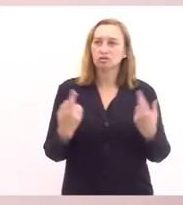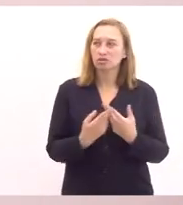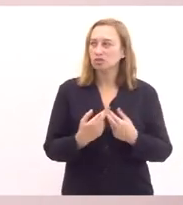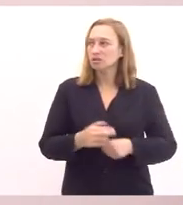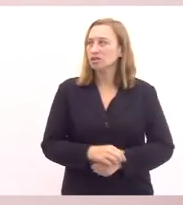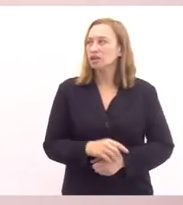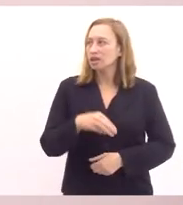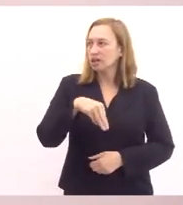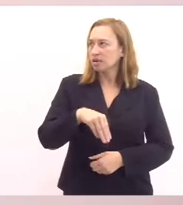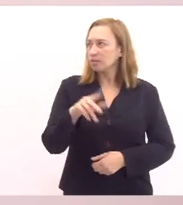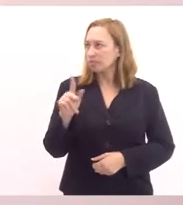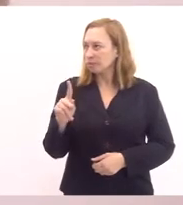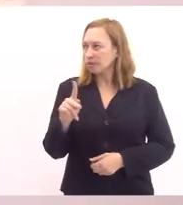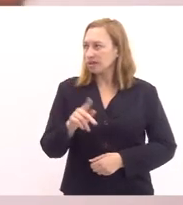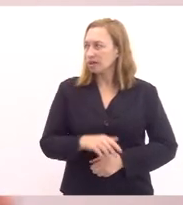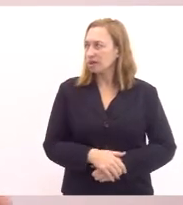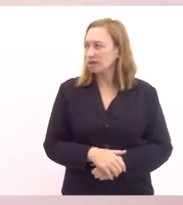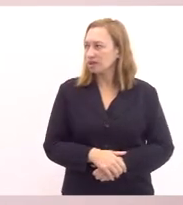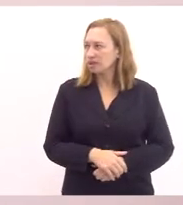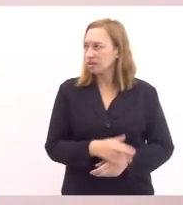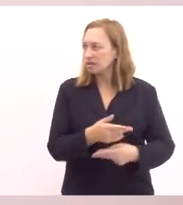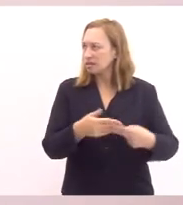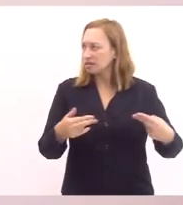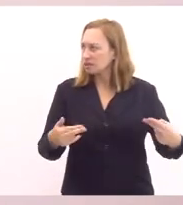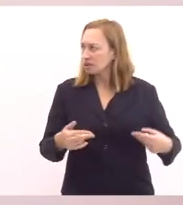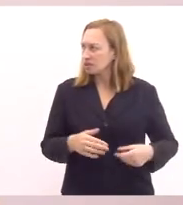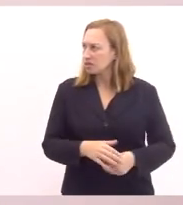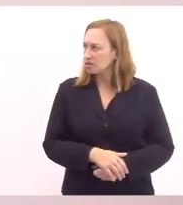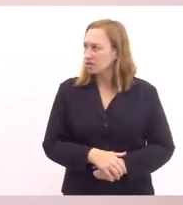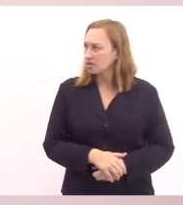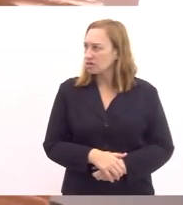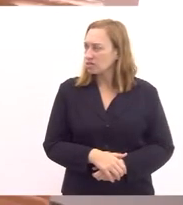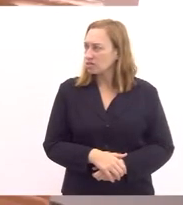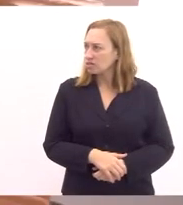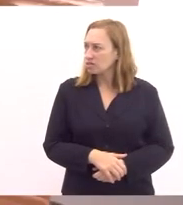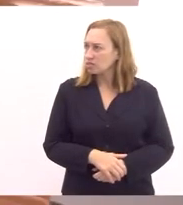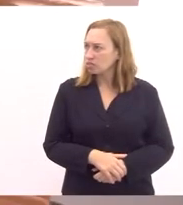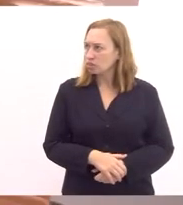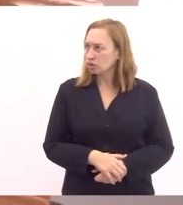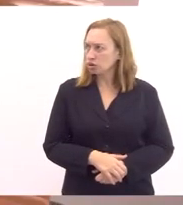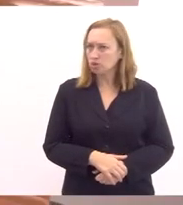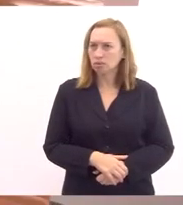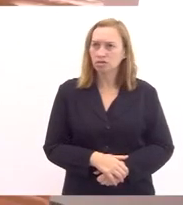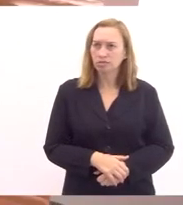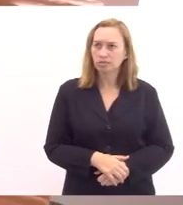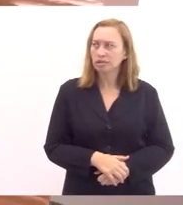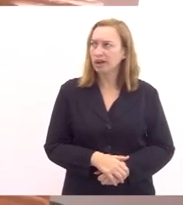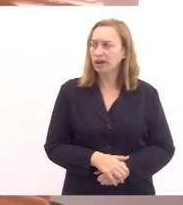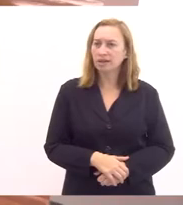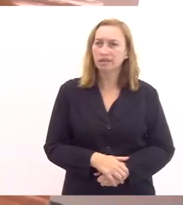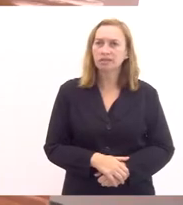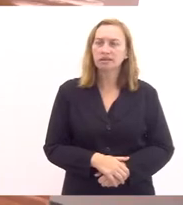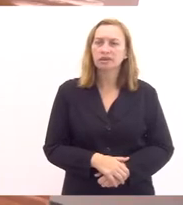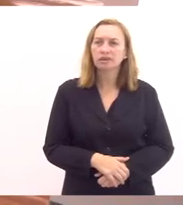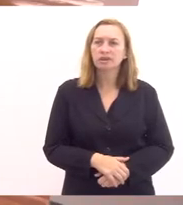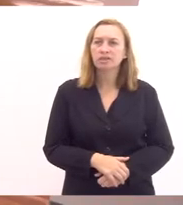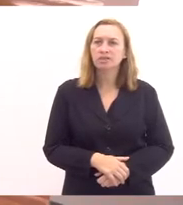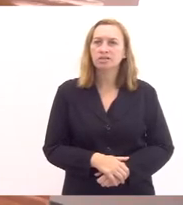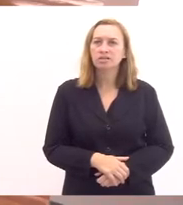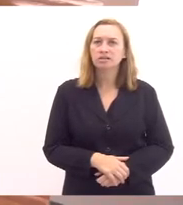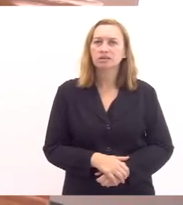MP aliado de várias outras linhas nossas por exemplo por a questão dos crimes ambientais